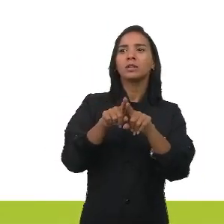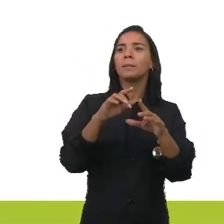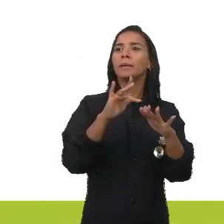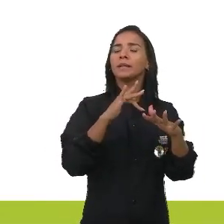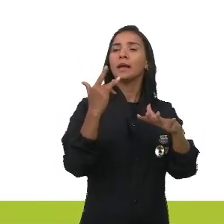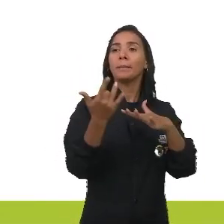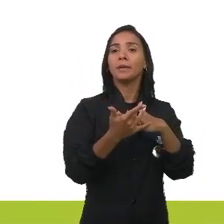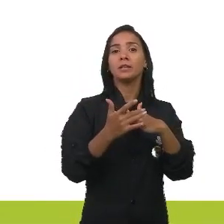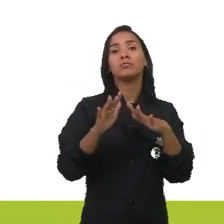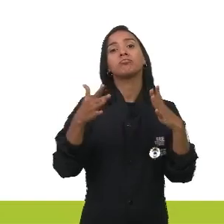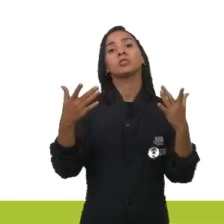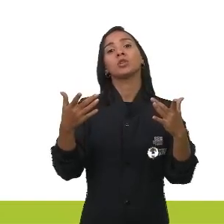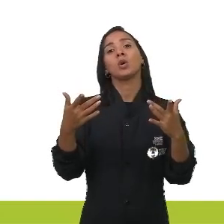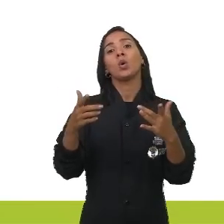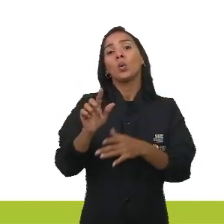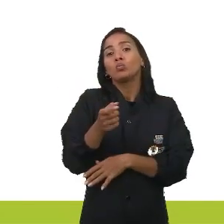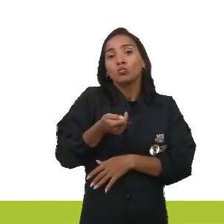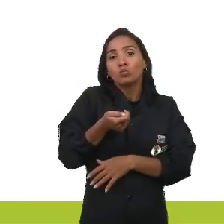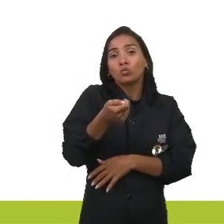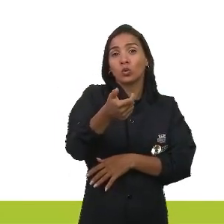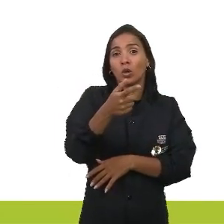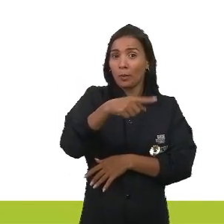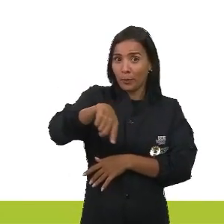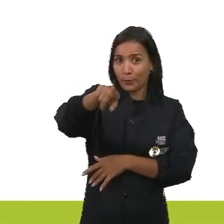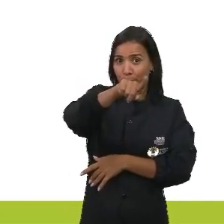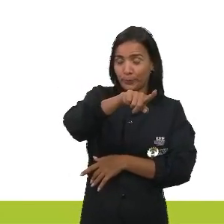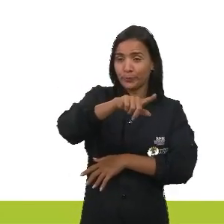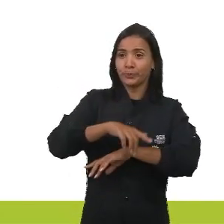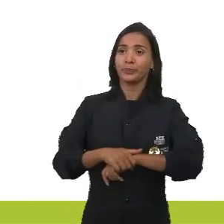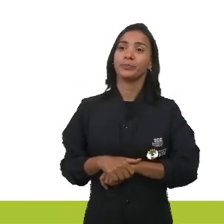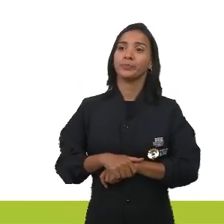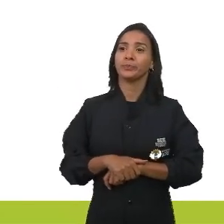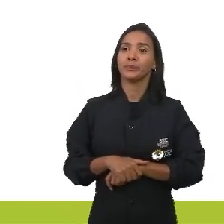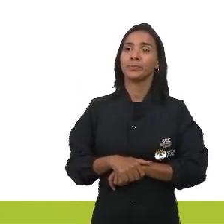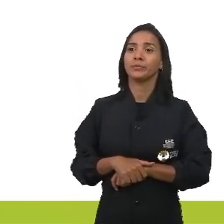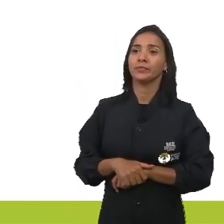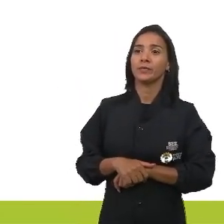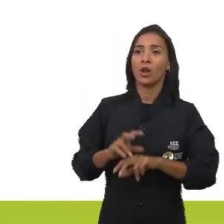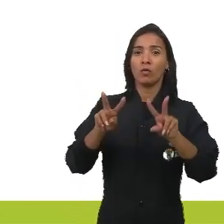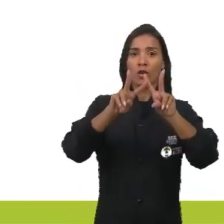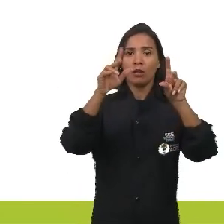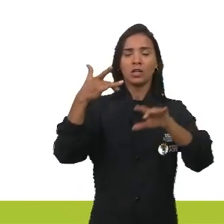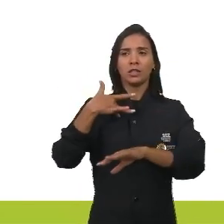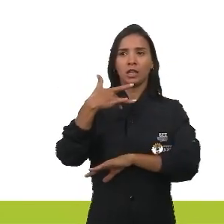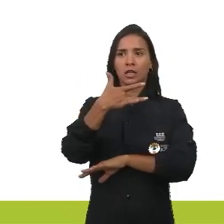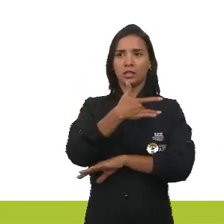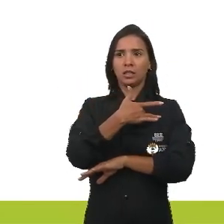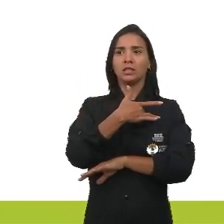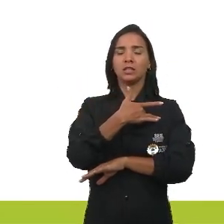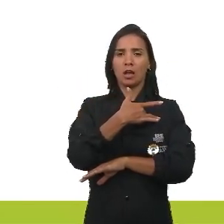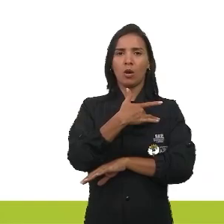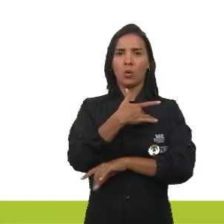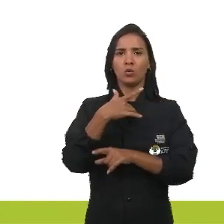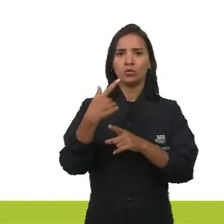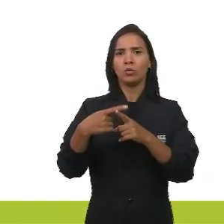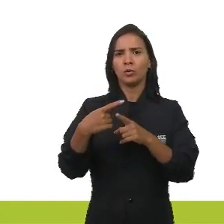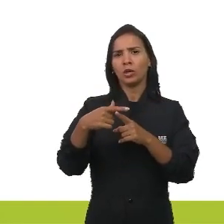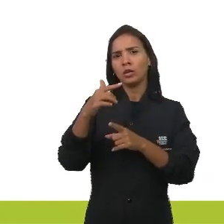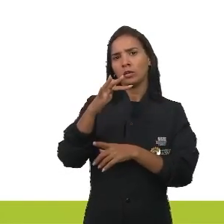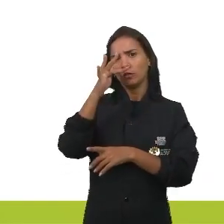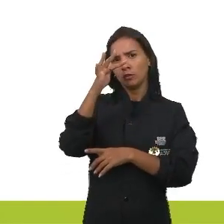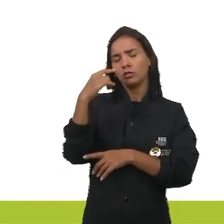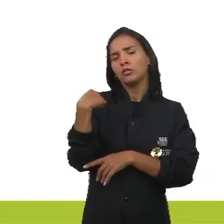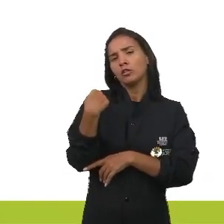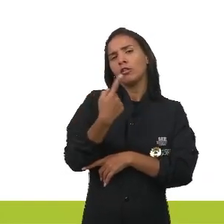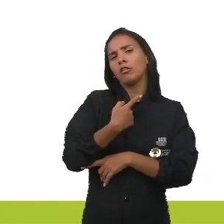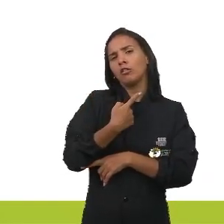dicazinha rápida só para fazer uma correlação com o aspecto da saúde que futuramente a gente já vai eh vai trabalhar que é a